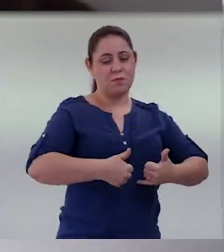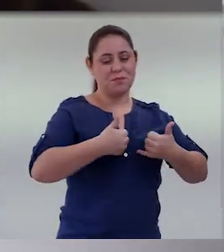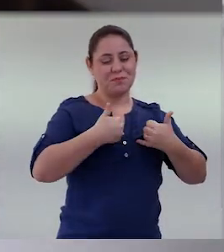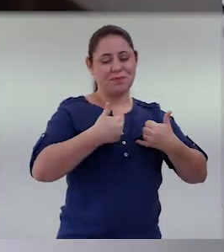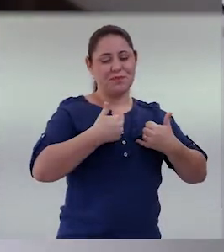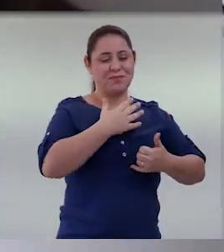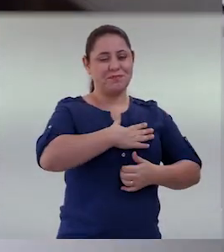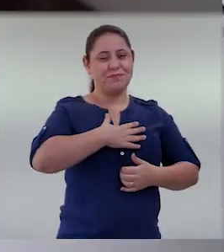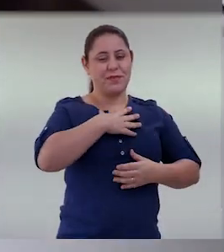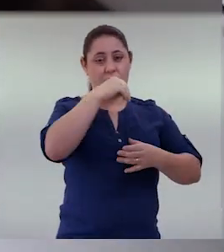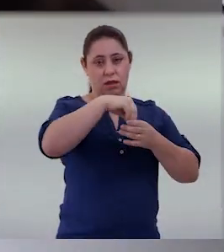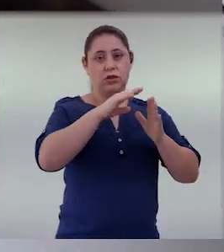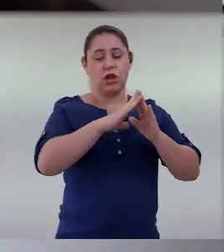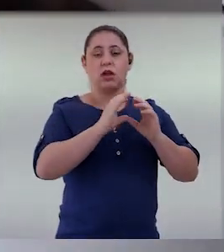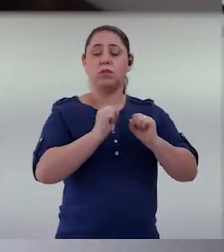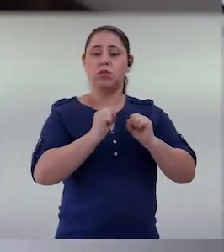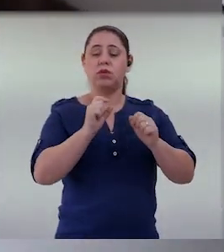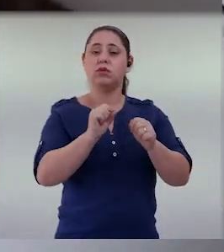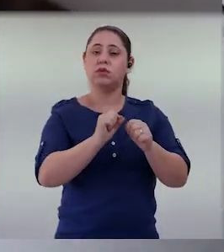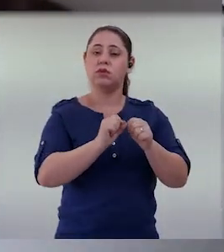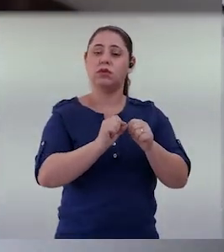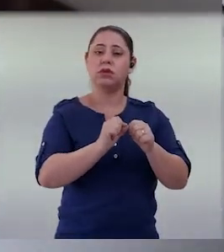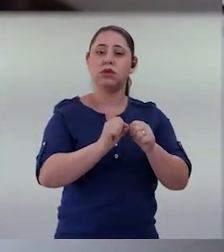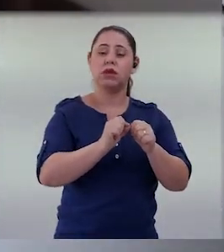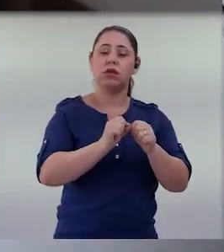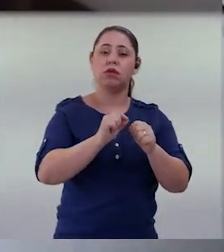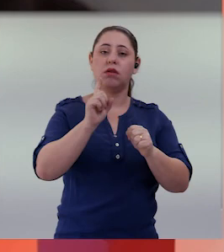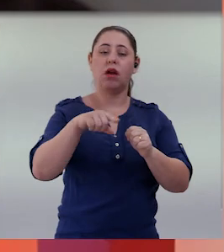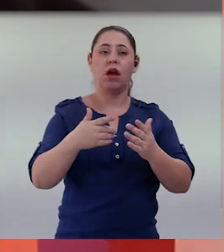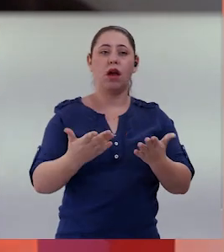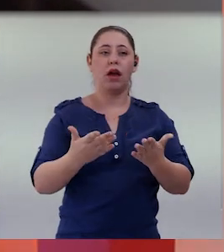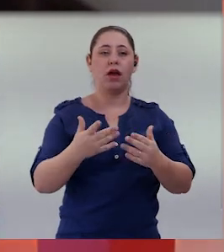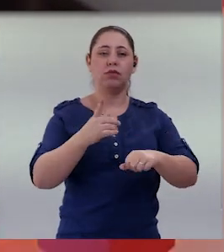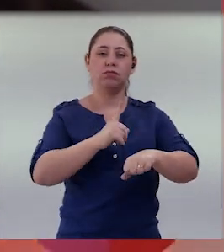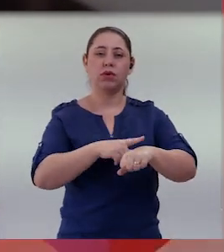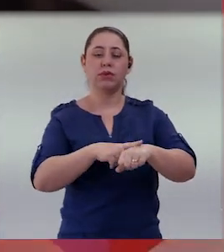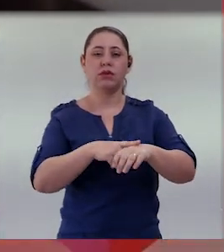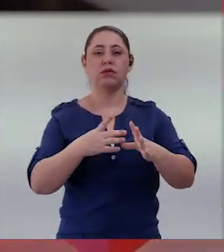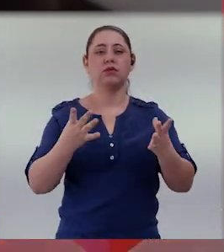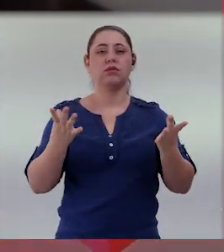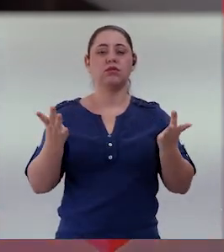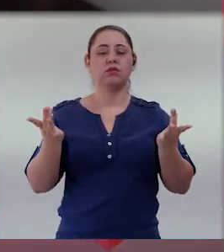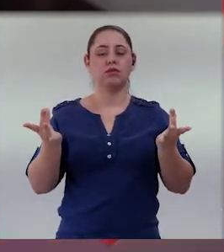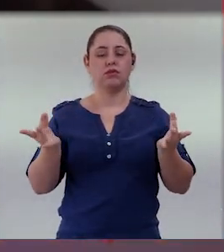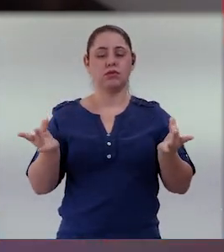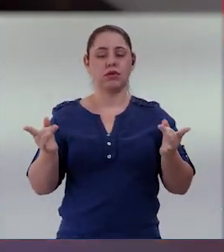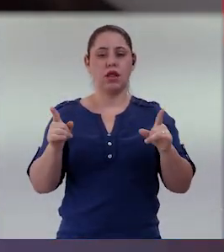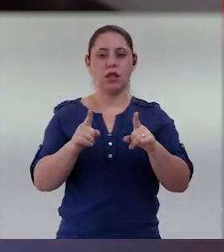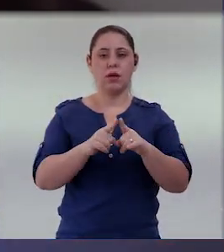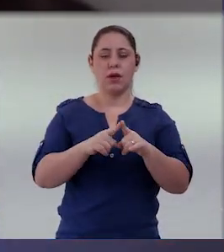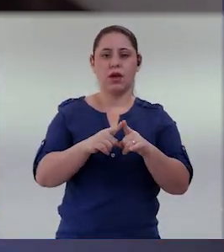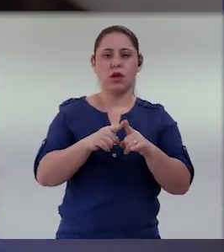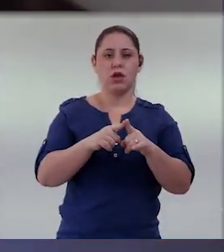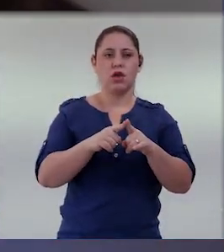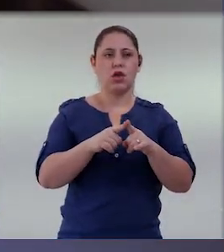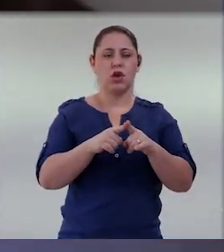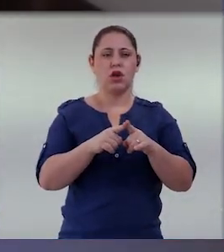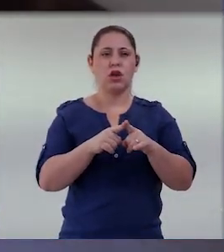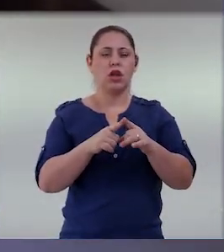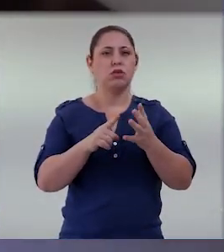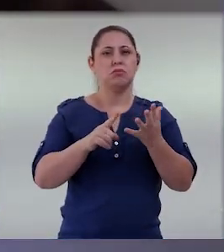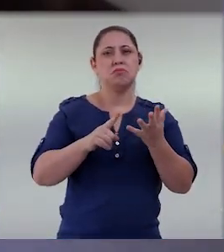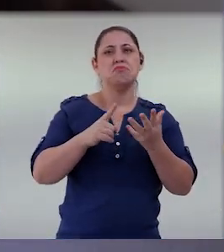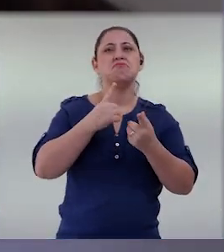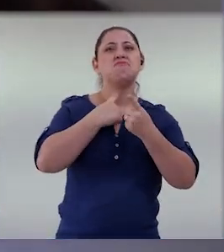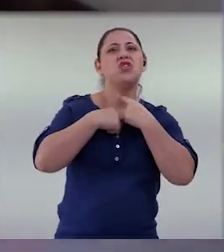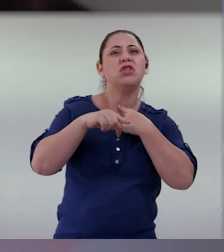que você goste, que dê para fazer em casa, né, você fazer isso, uma meditação, alguma coisa que